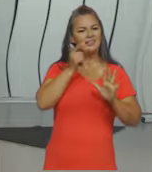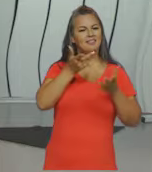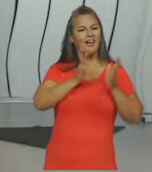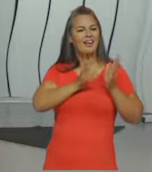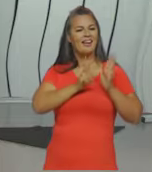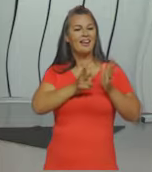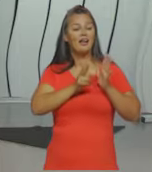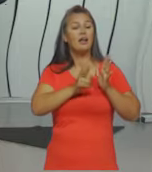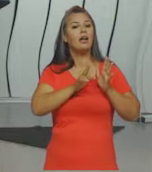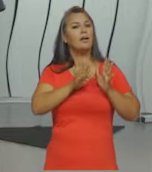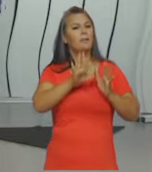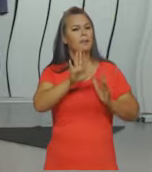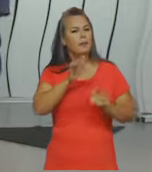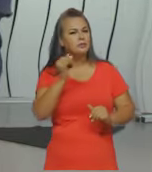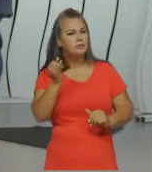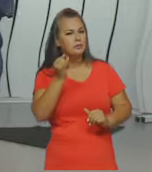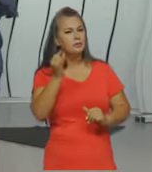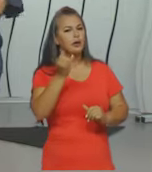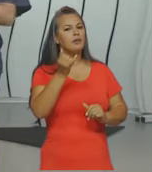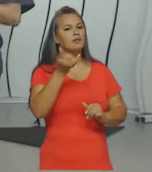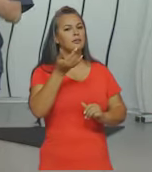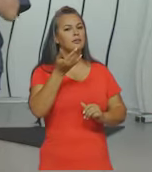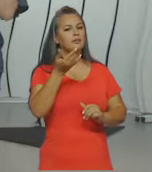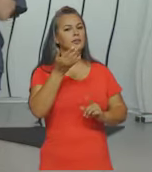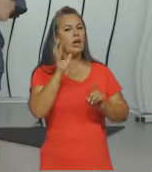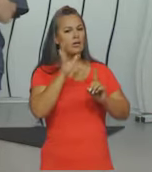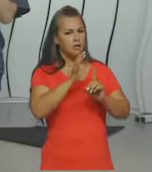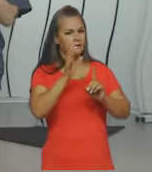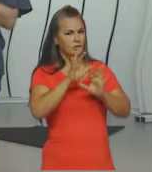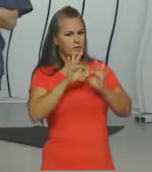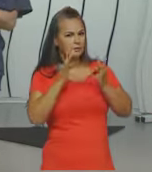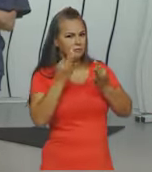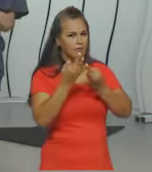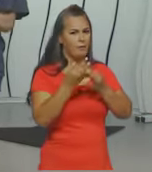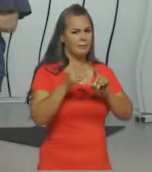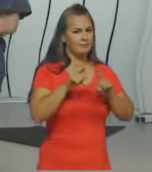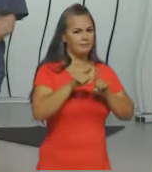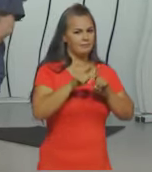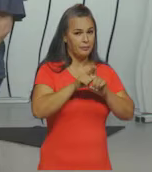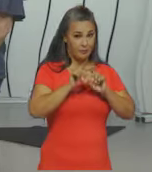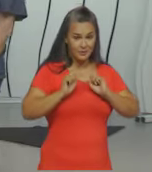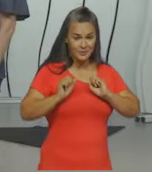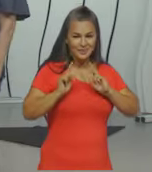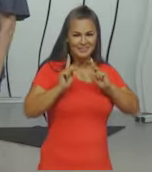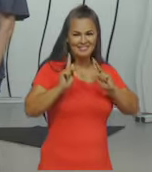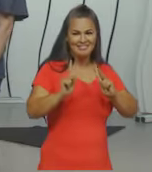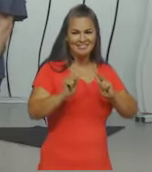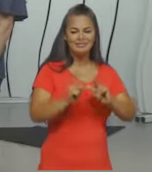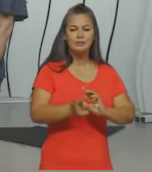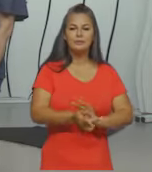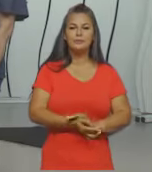vocês, lembrando que é uma fase muito importante da vida e tudo muito natural, tá, gente?